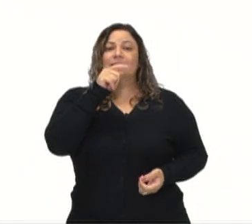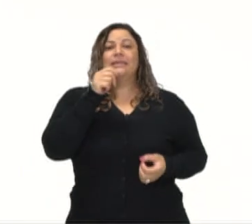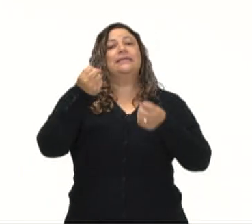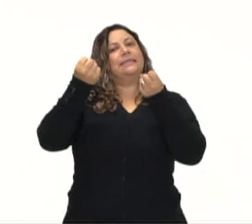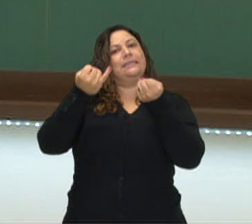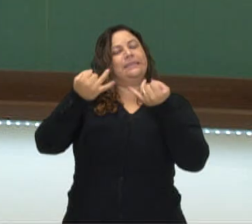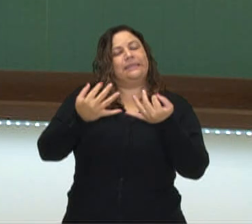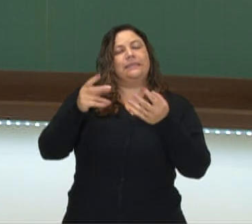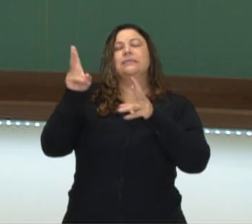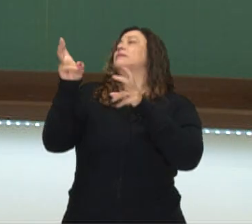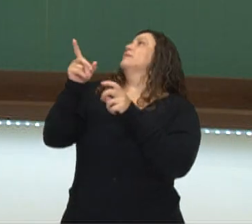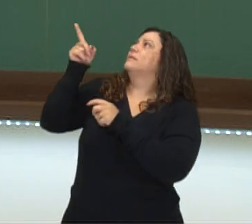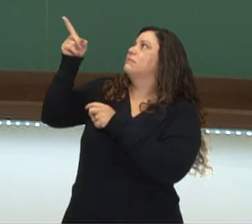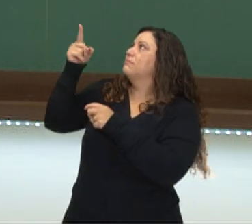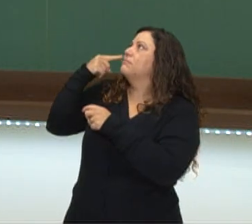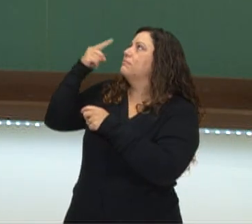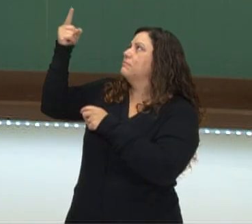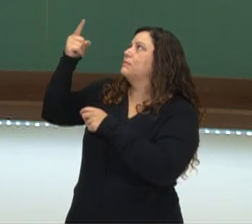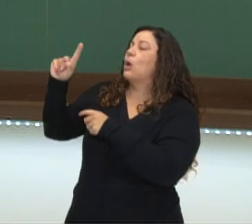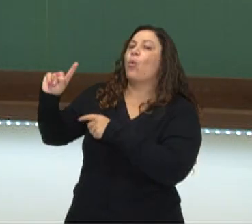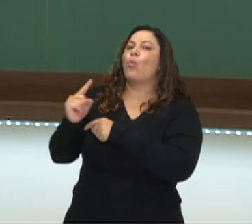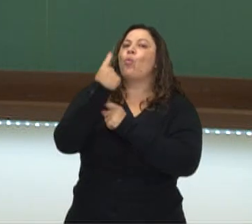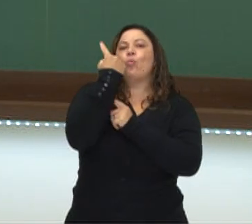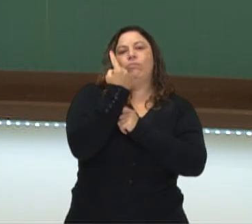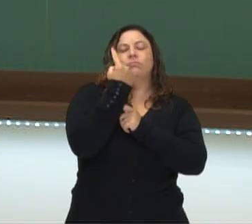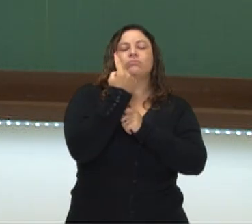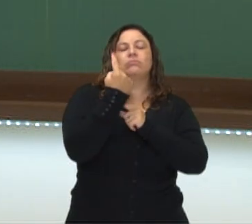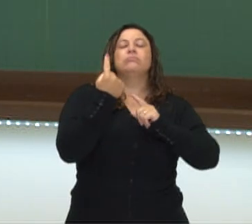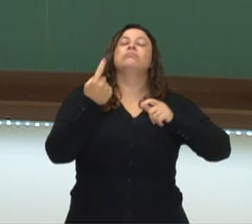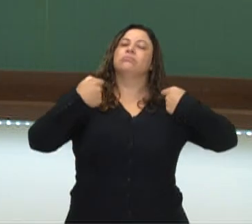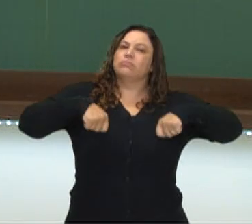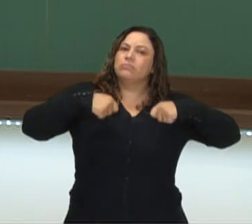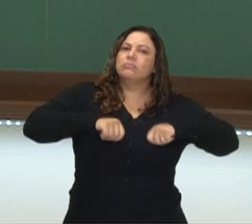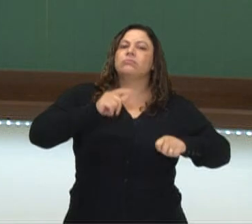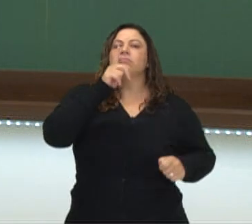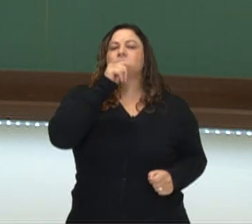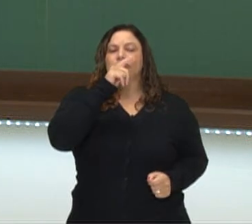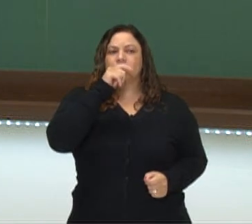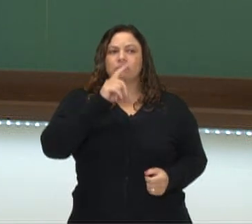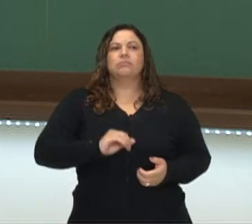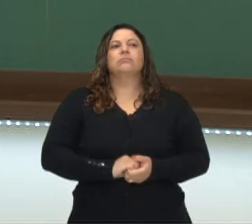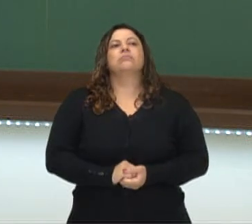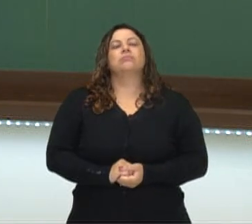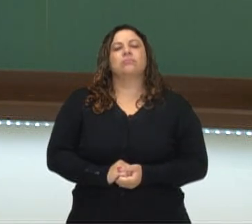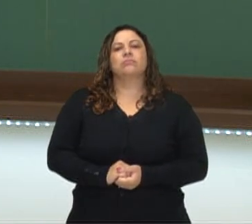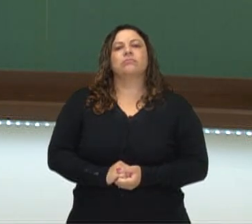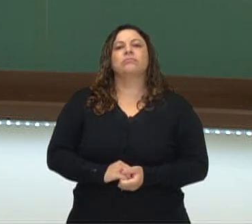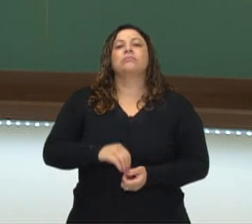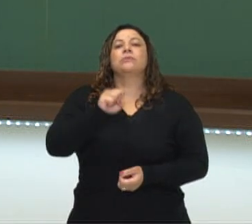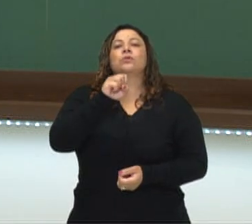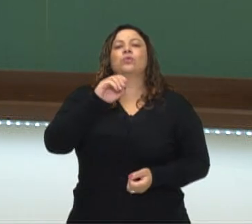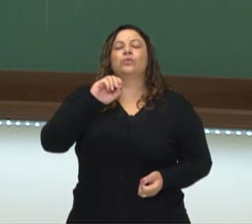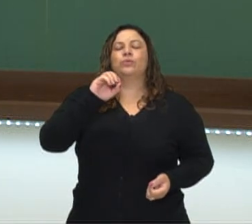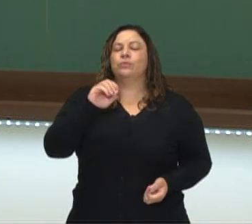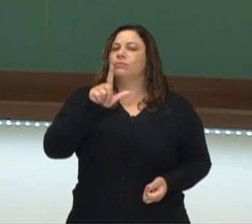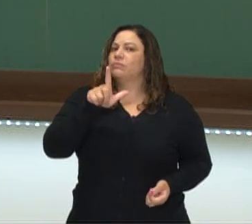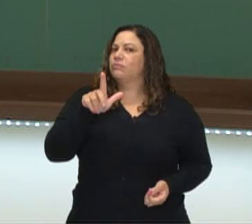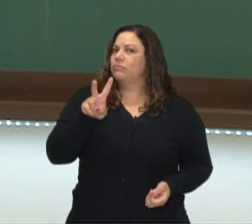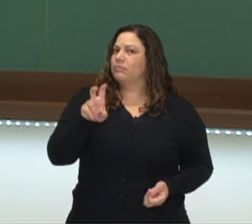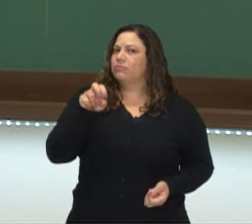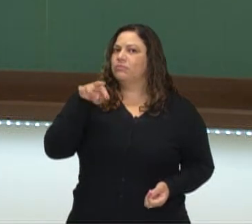presentes: sólido, líquido e o gasoso. E quais são os componentes de uma solução?